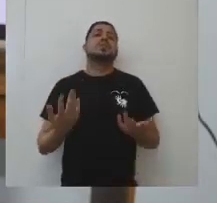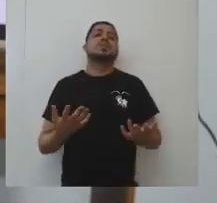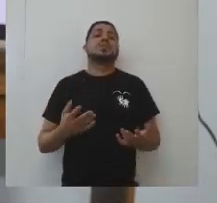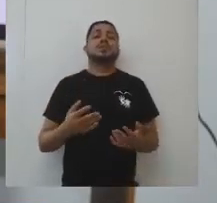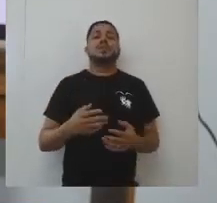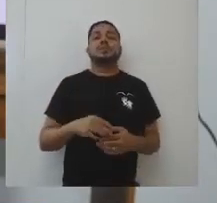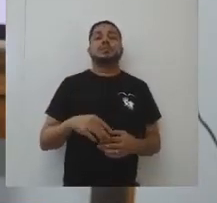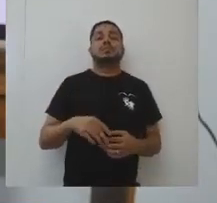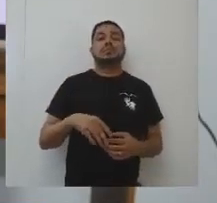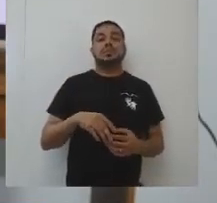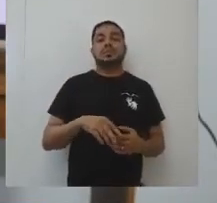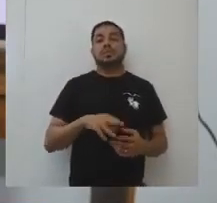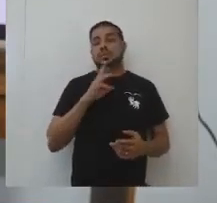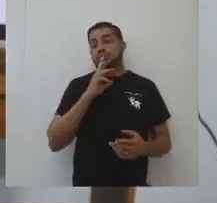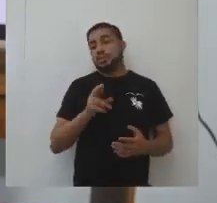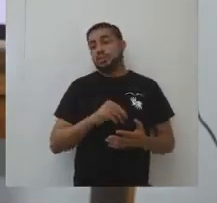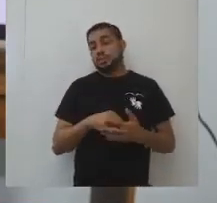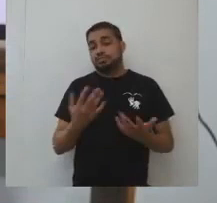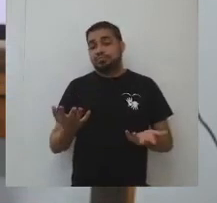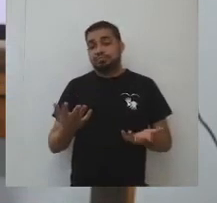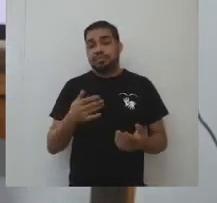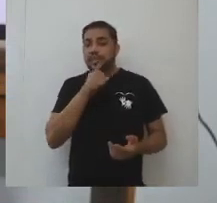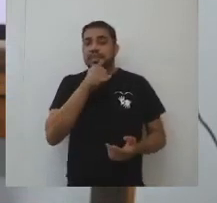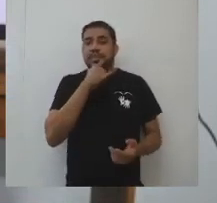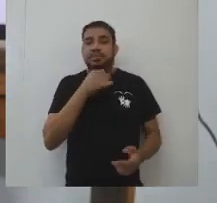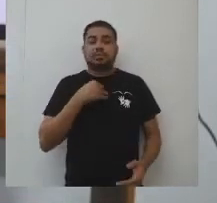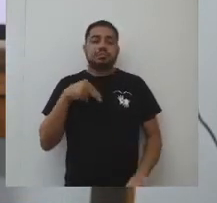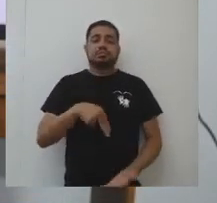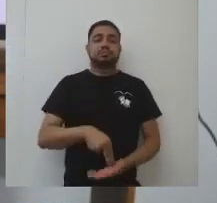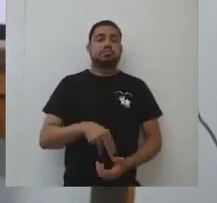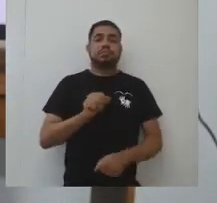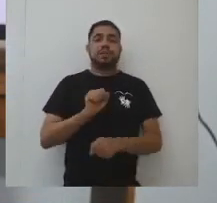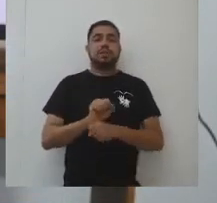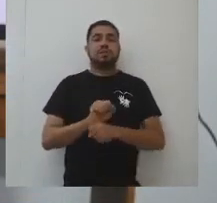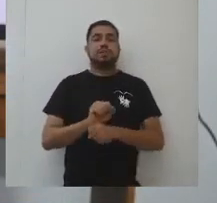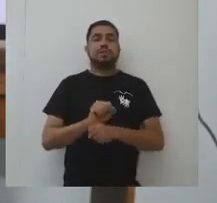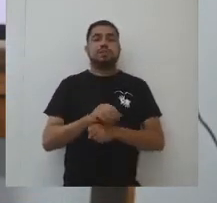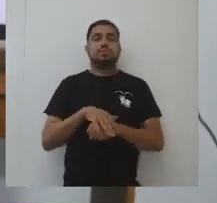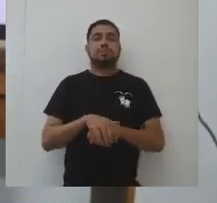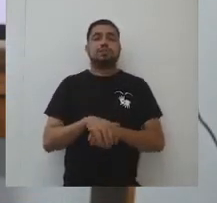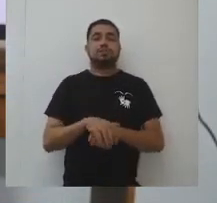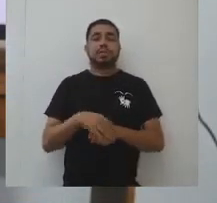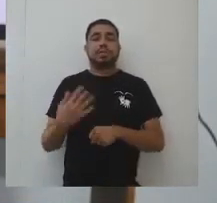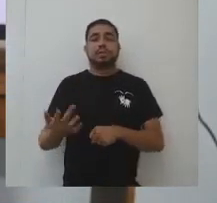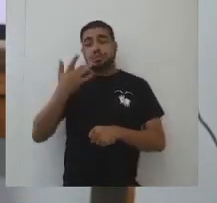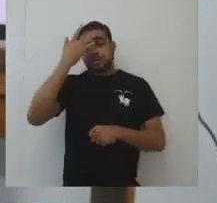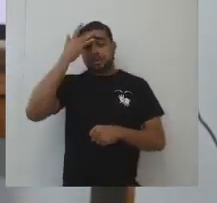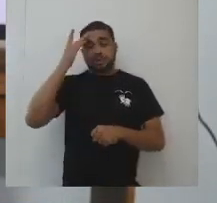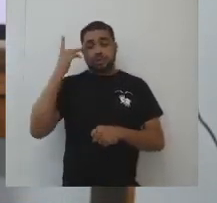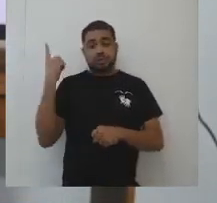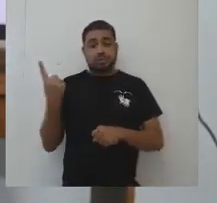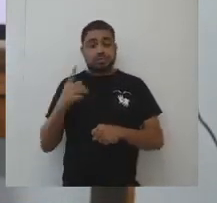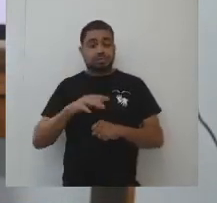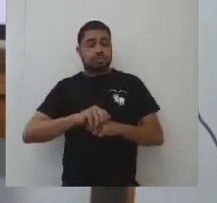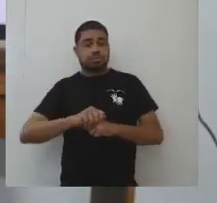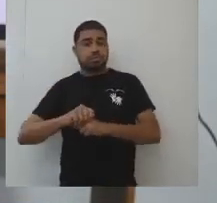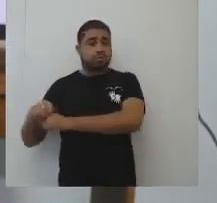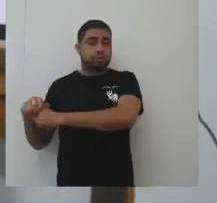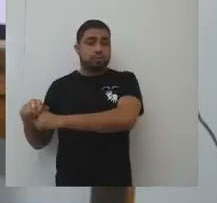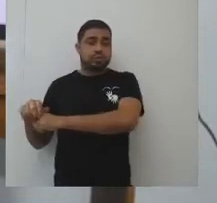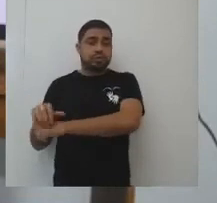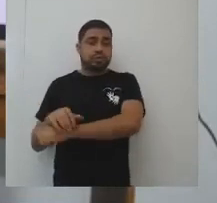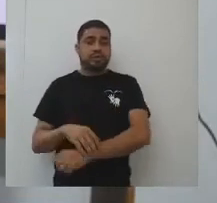resultante? Por exemplo, eu estou aqui parado, aí uma pessoa puxa para lá com uma